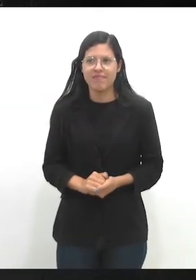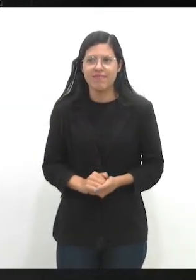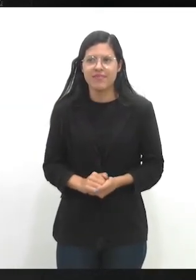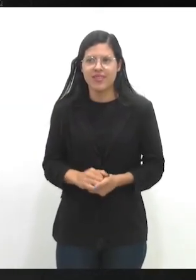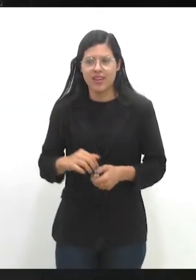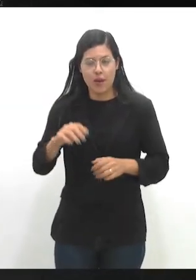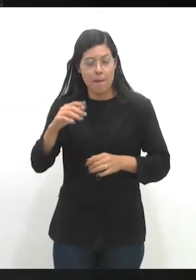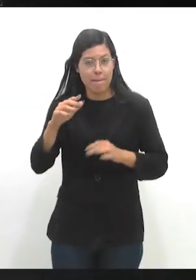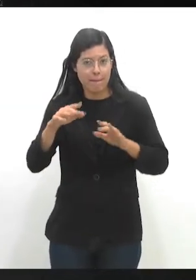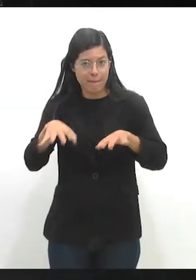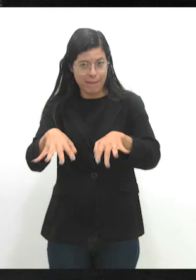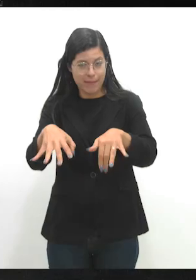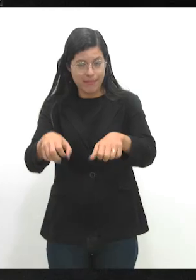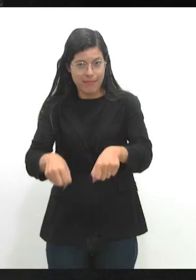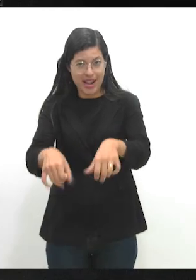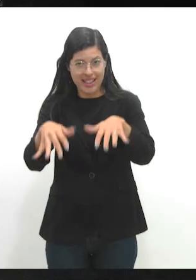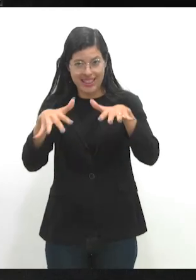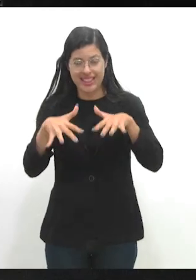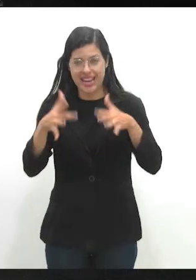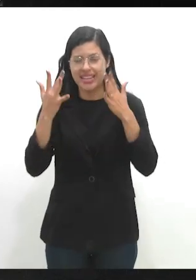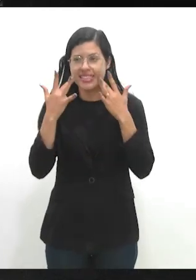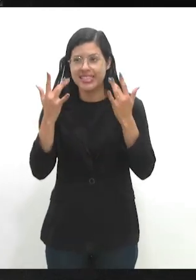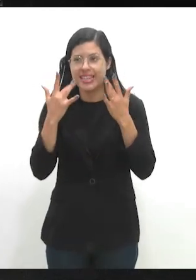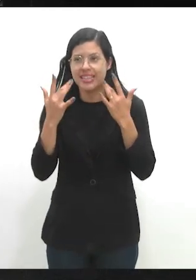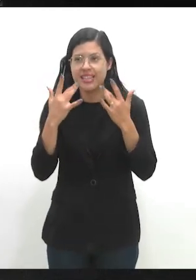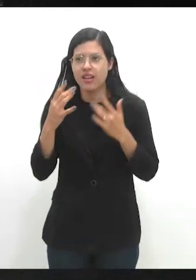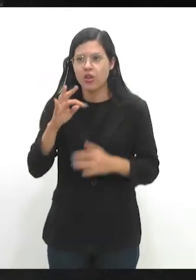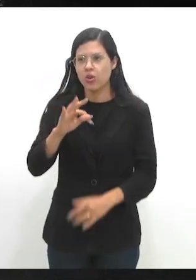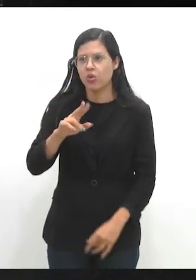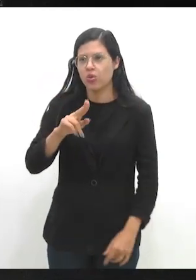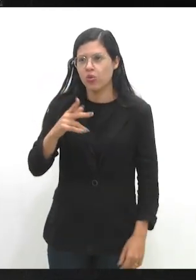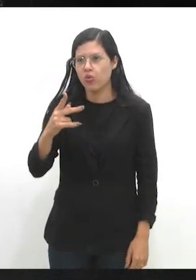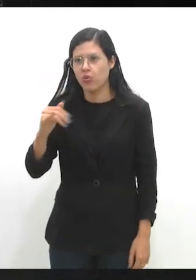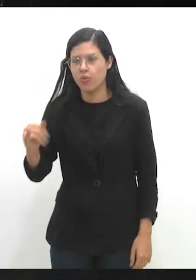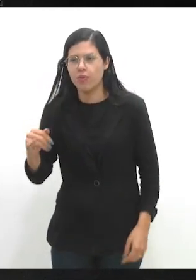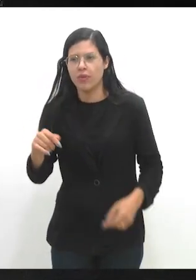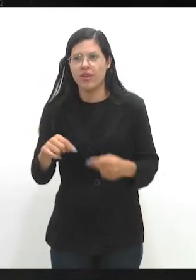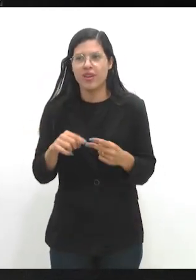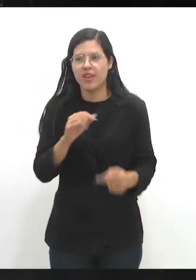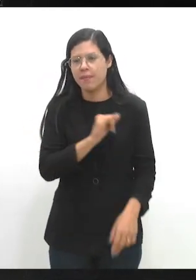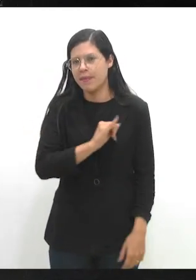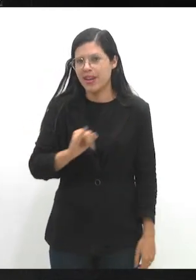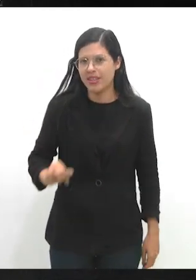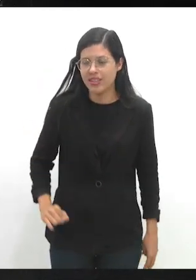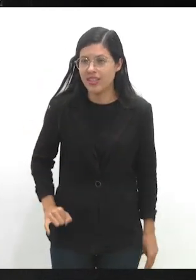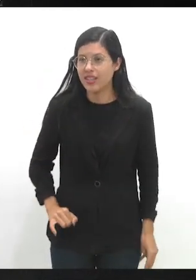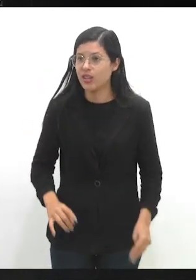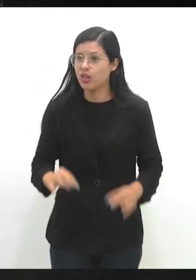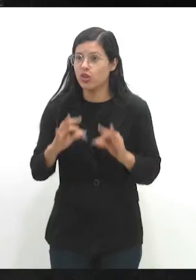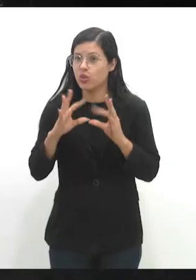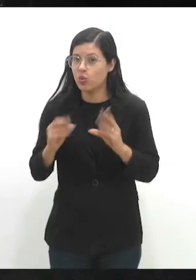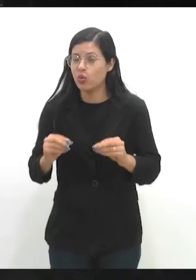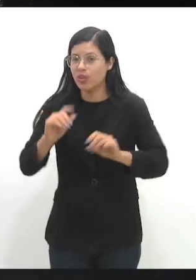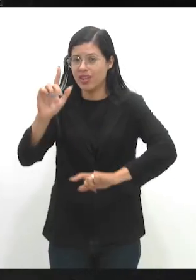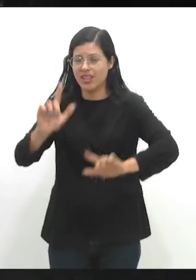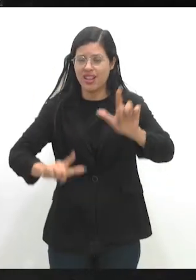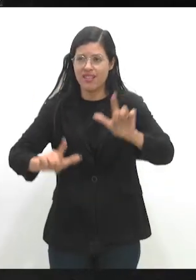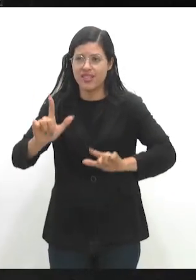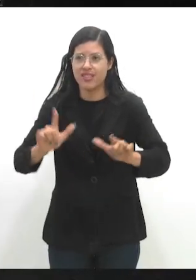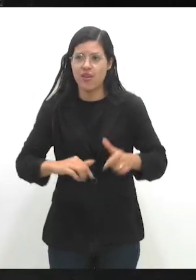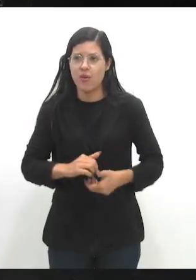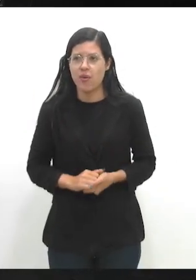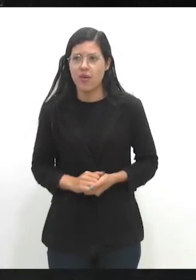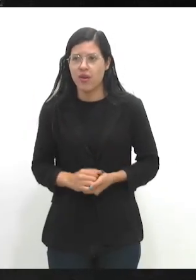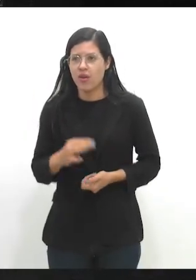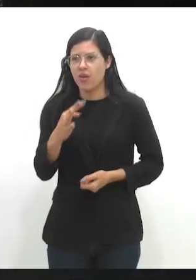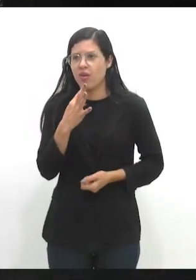teatral. Que é maravilhoso, né? Troll, era Grande Teatro Tupi, era Teatro da Imperatriz das Sedas, tudo isso na televisão. Eu